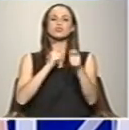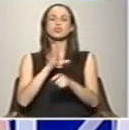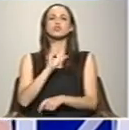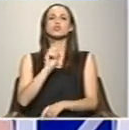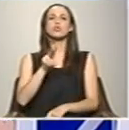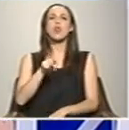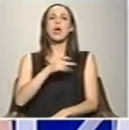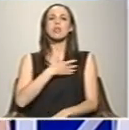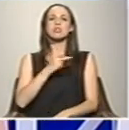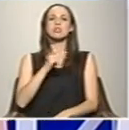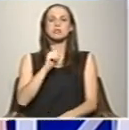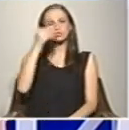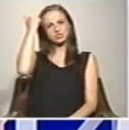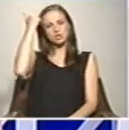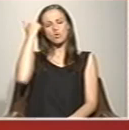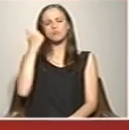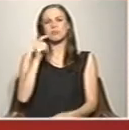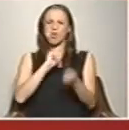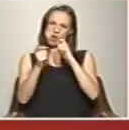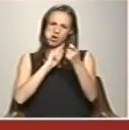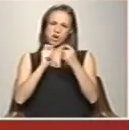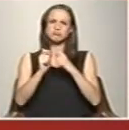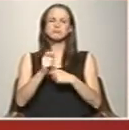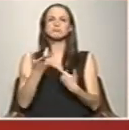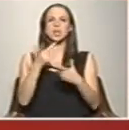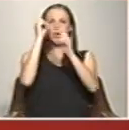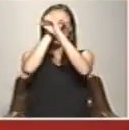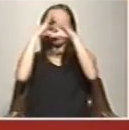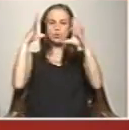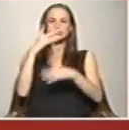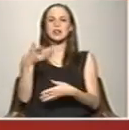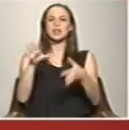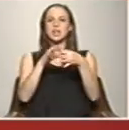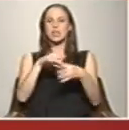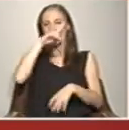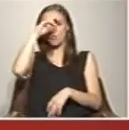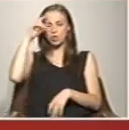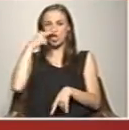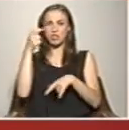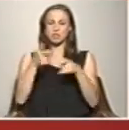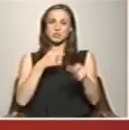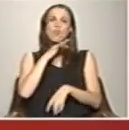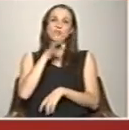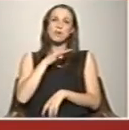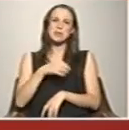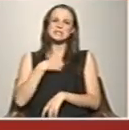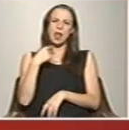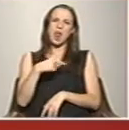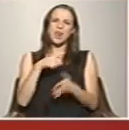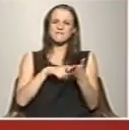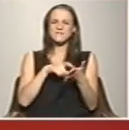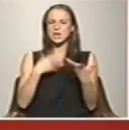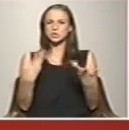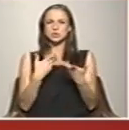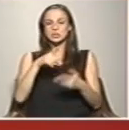séniores? Vamos, também temos nas conclusões ainda aspectos relacionados com as dificuldades que as famílias encontram na organização de cuidados. Sim. E as